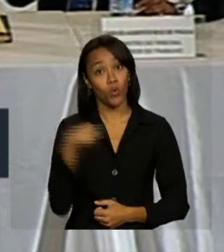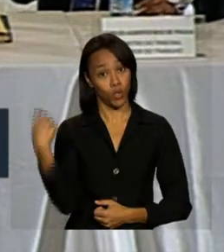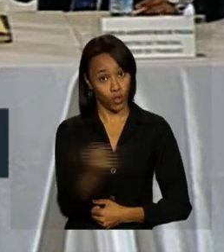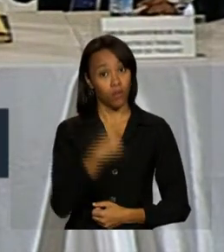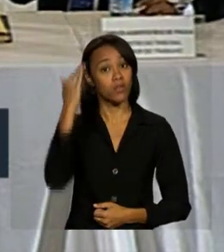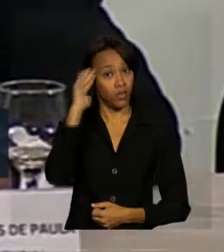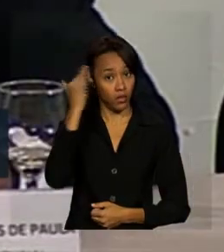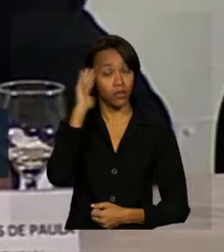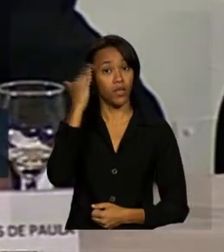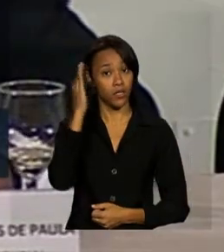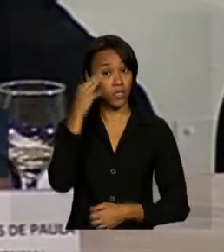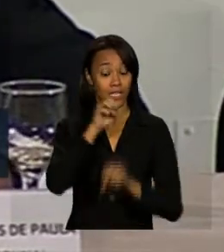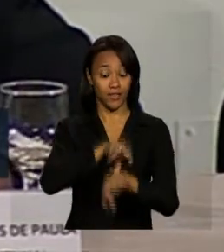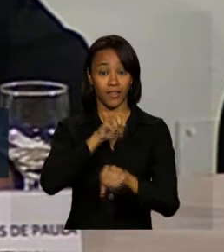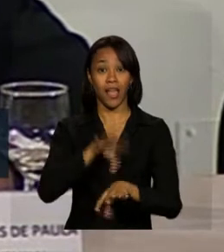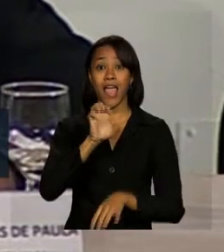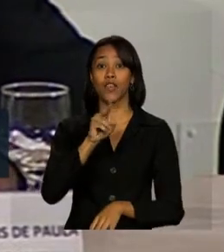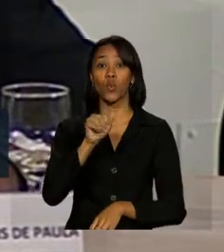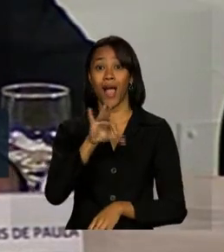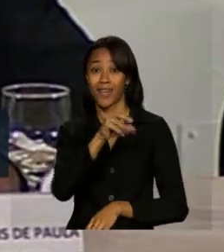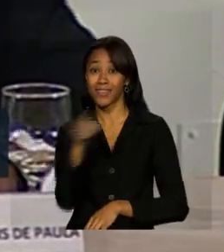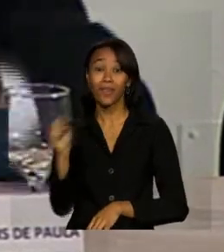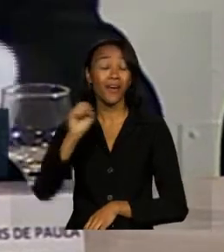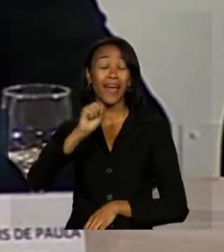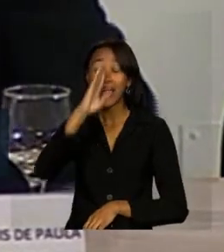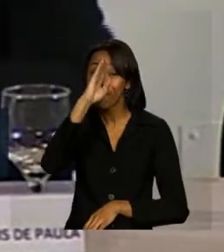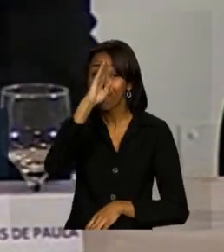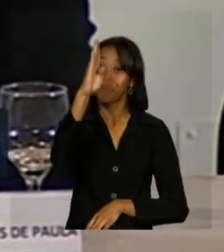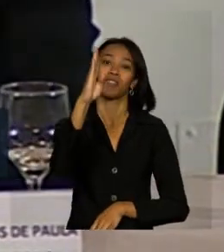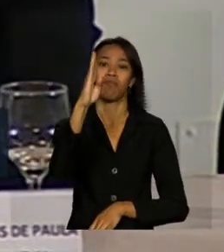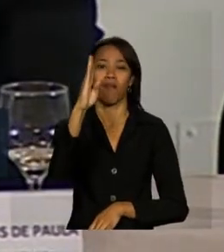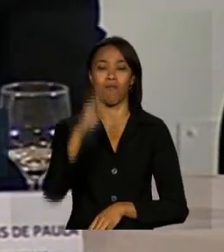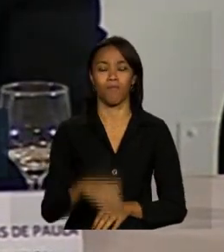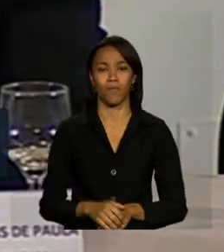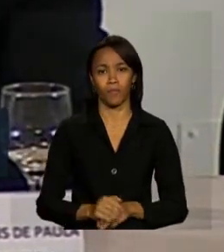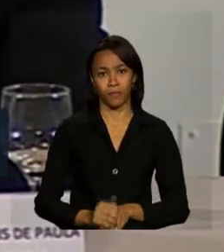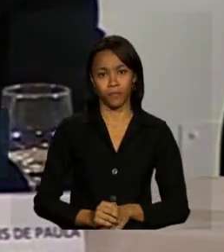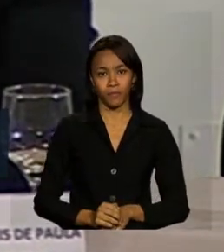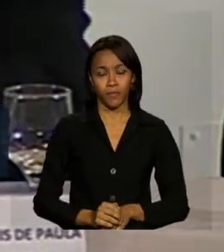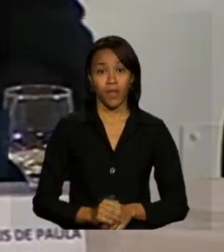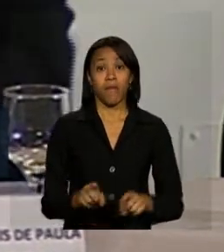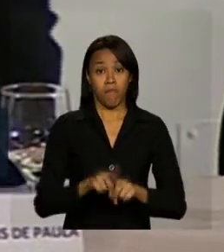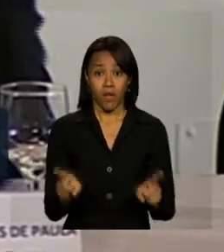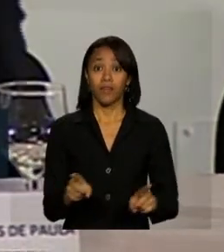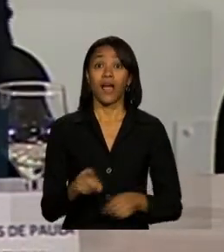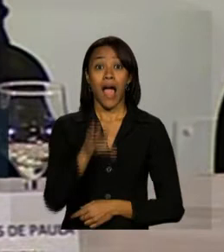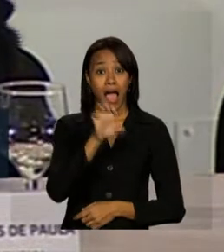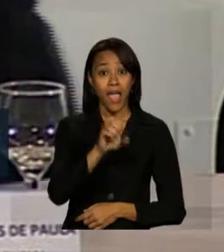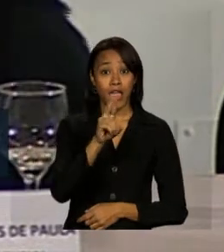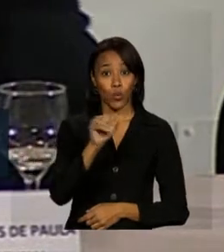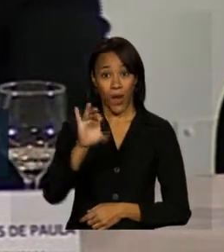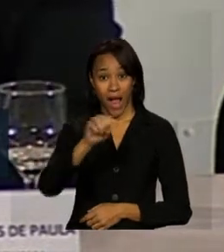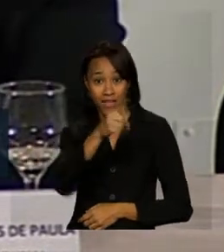entendamos que a educação é fundamental. Não por haver uma educação fundamental, mas a educação